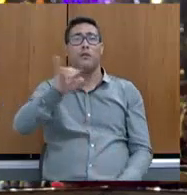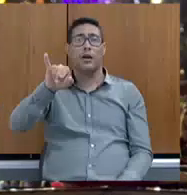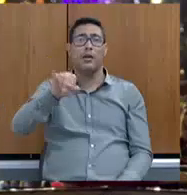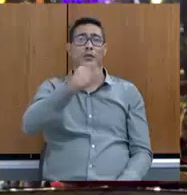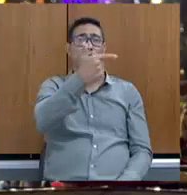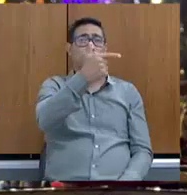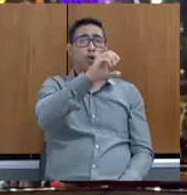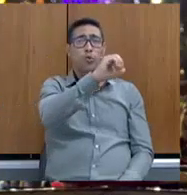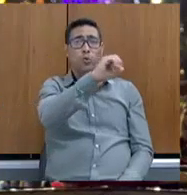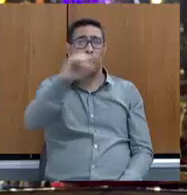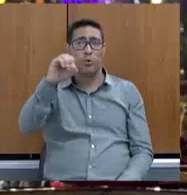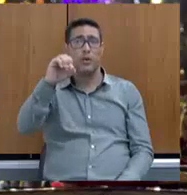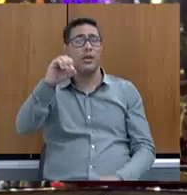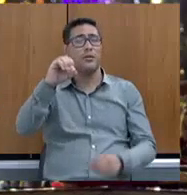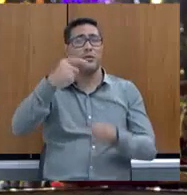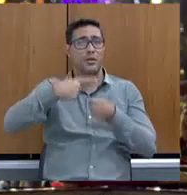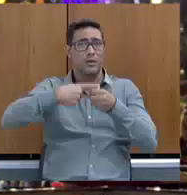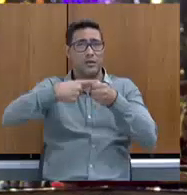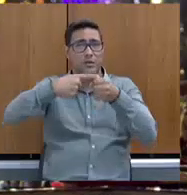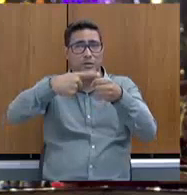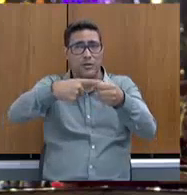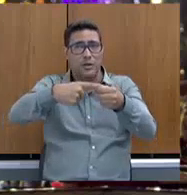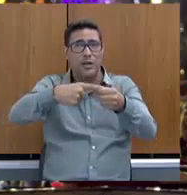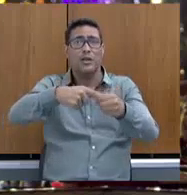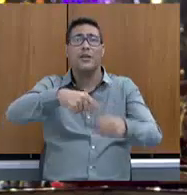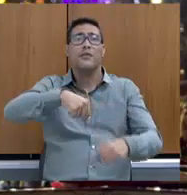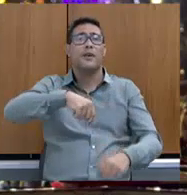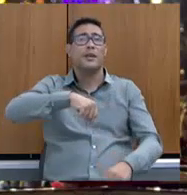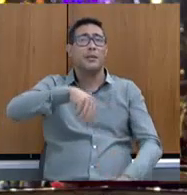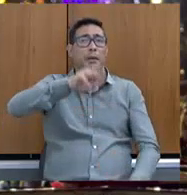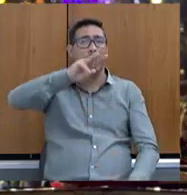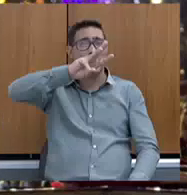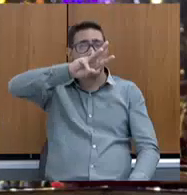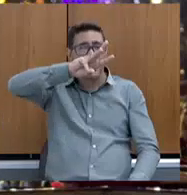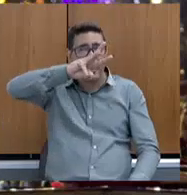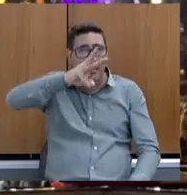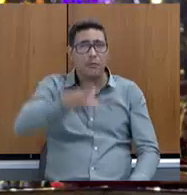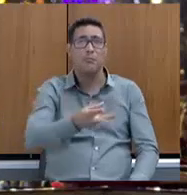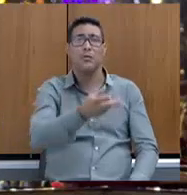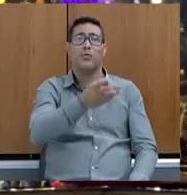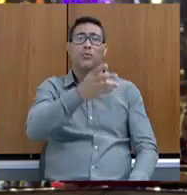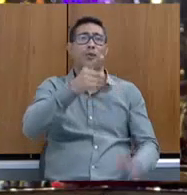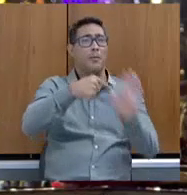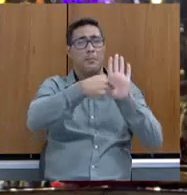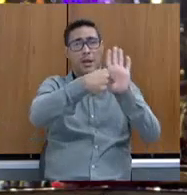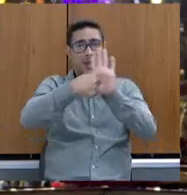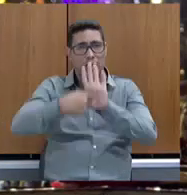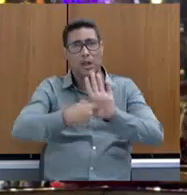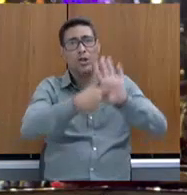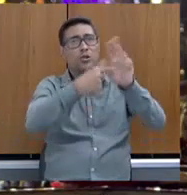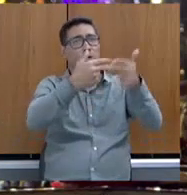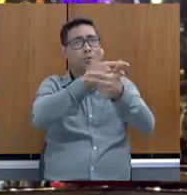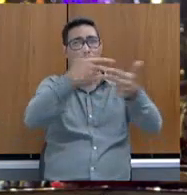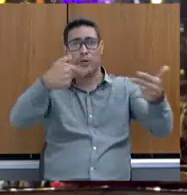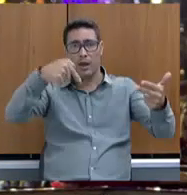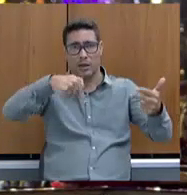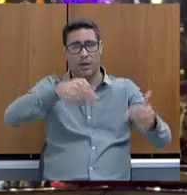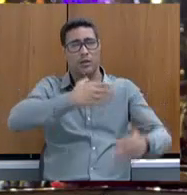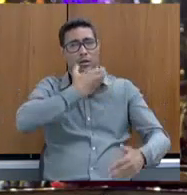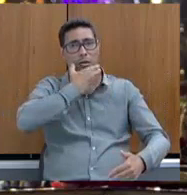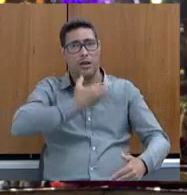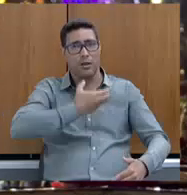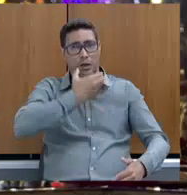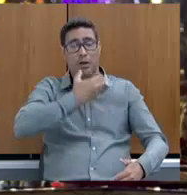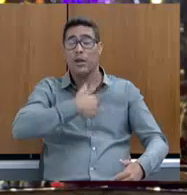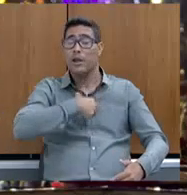municípios que tem uma programação de mais de 3 mil atividades No Natal o que eu acho eu não posso afirmar